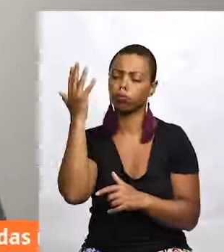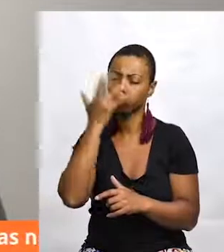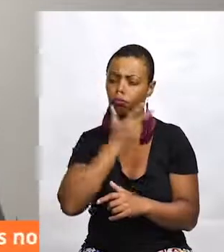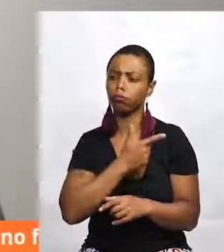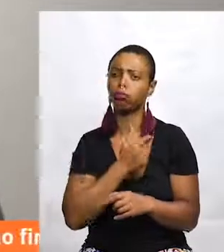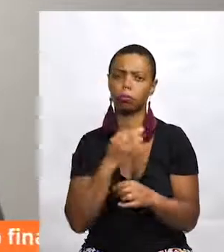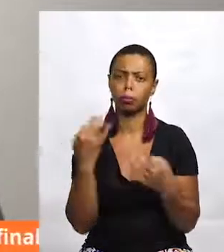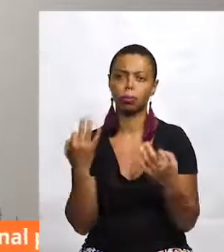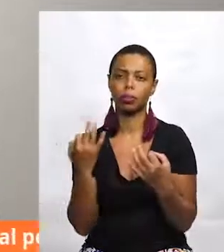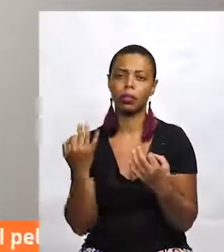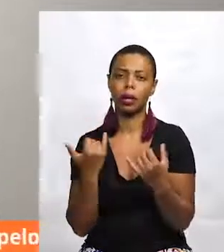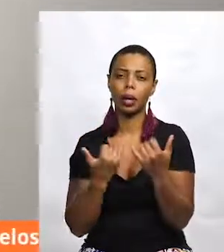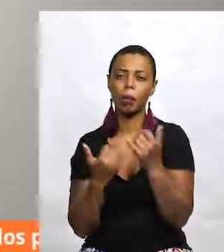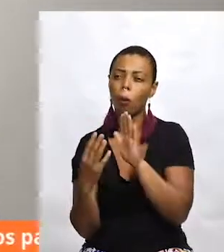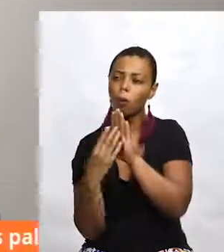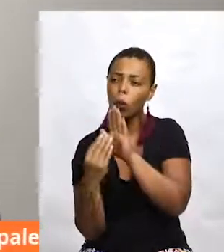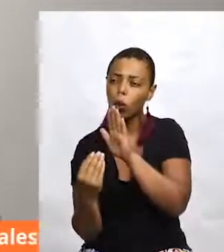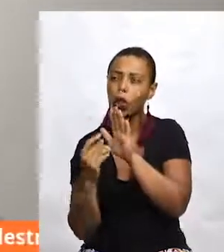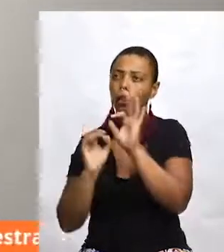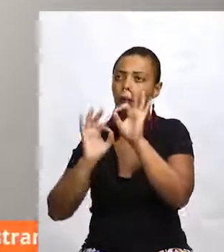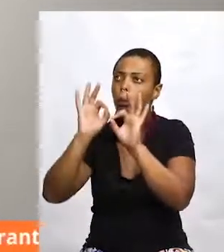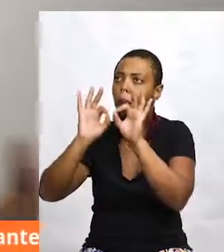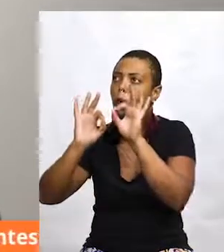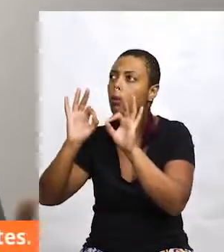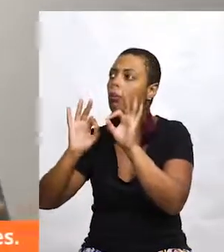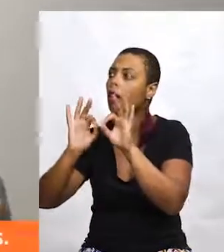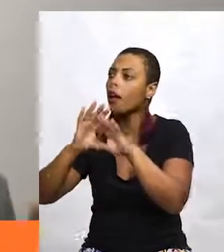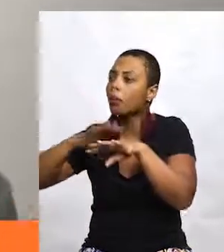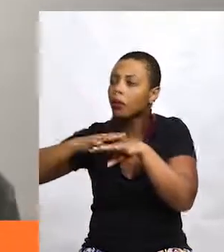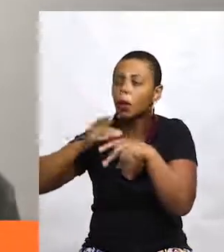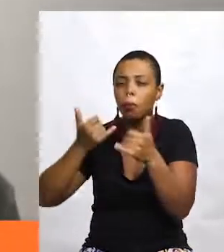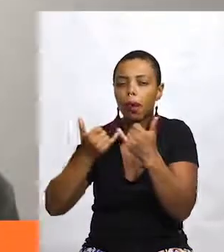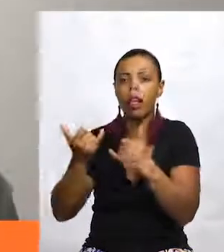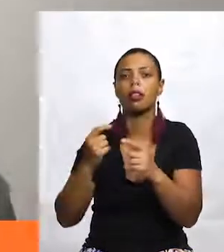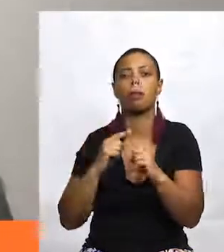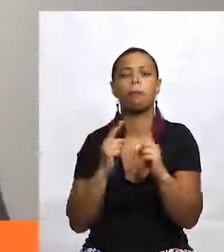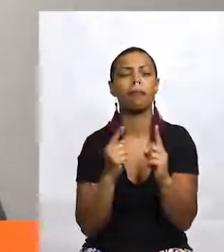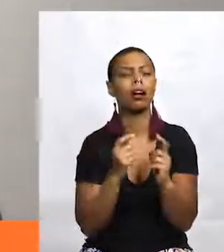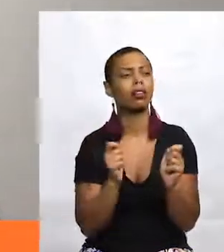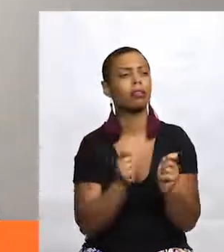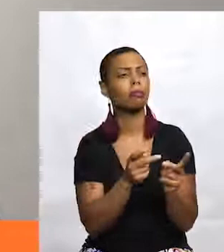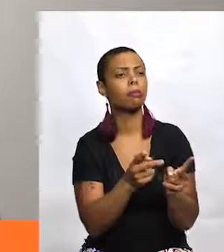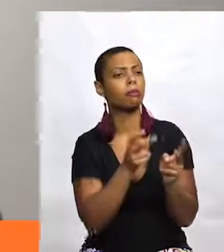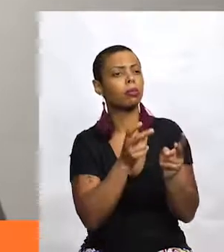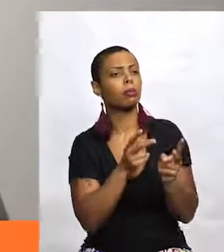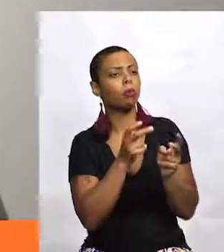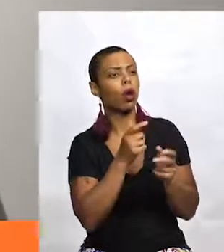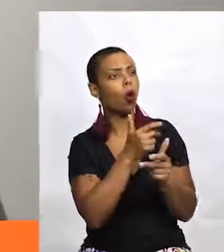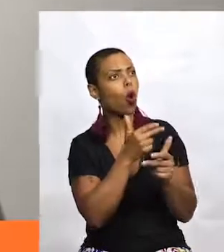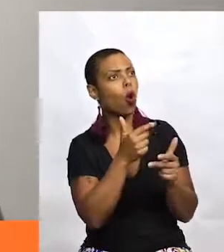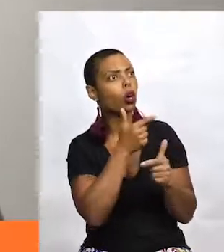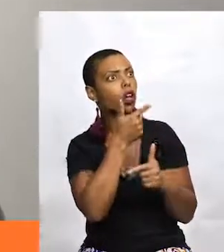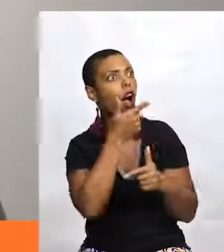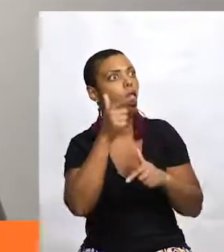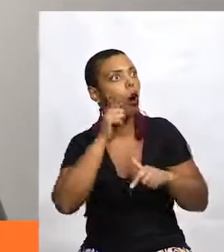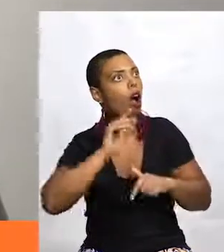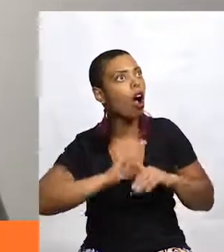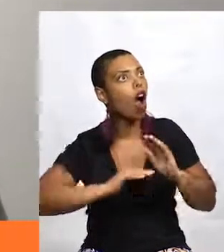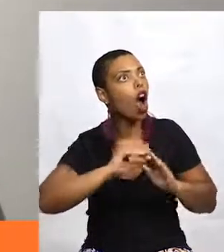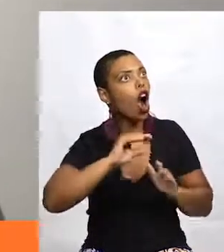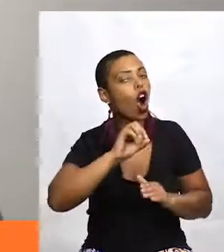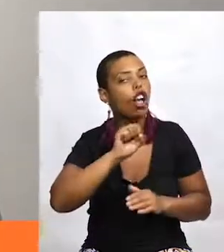mas você vê, assim, a detecção, o espectro de raios cósmicos, e aquilo eu fui entendendo, e eu